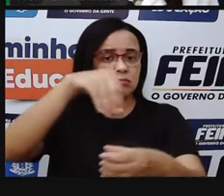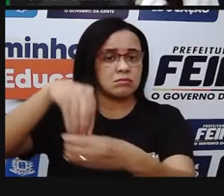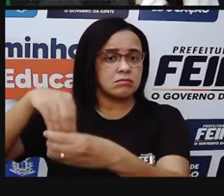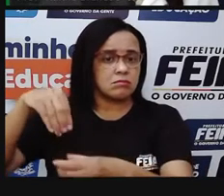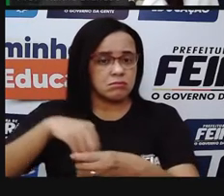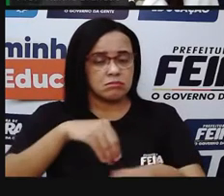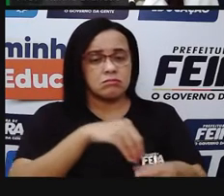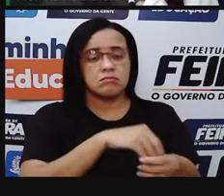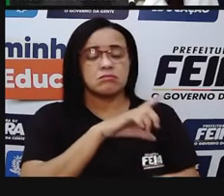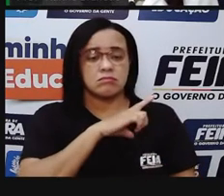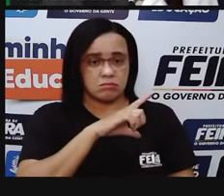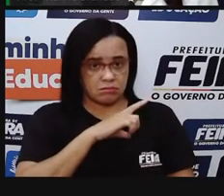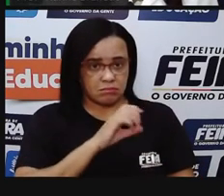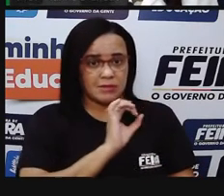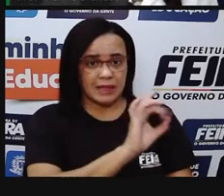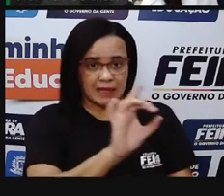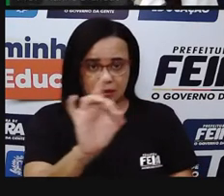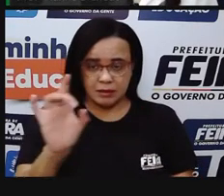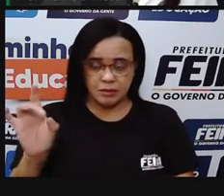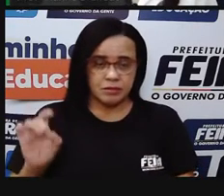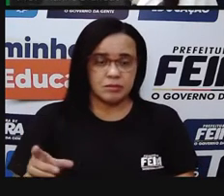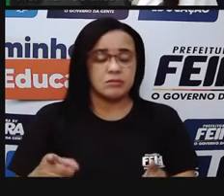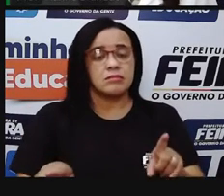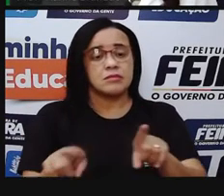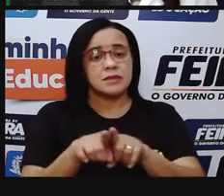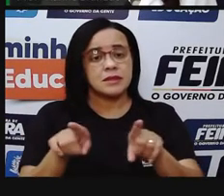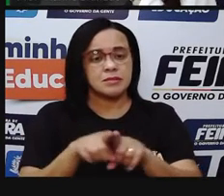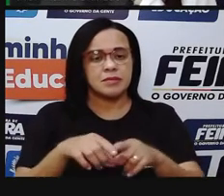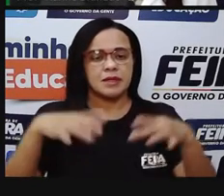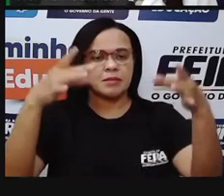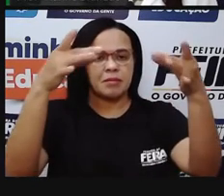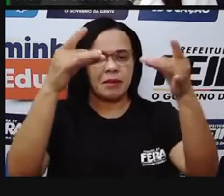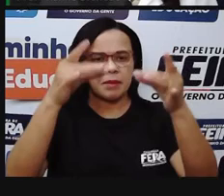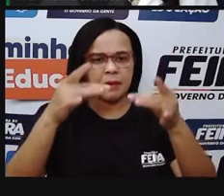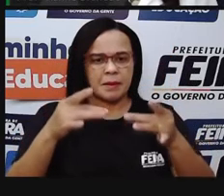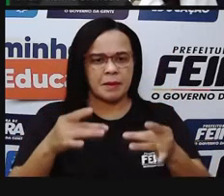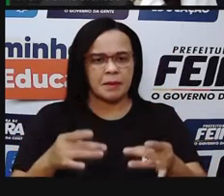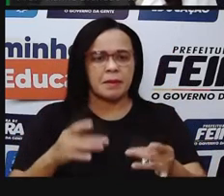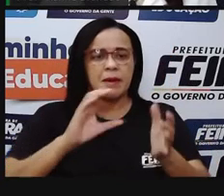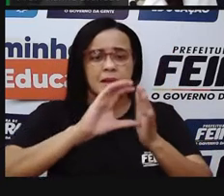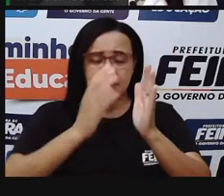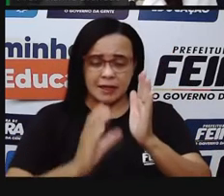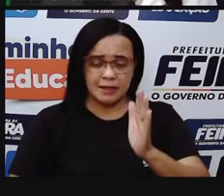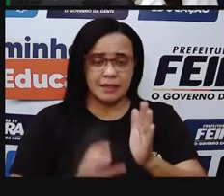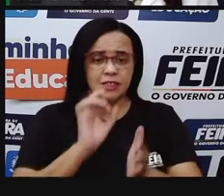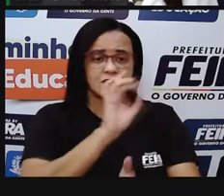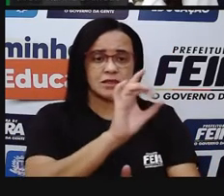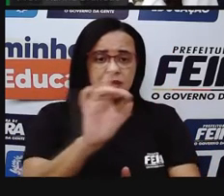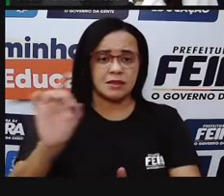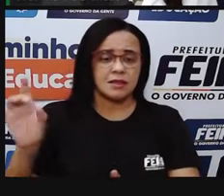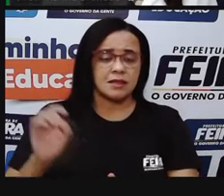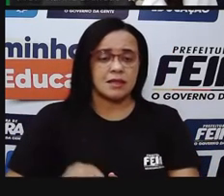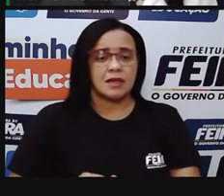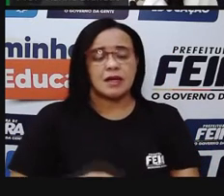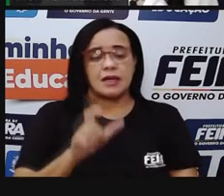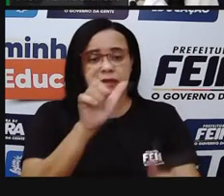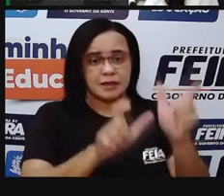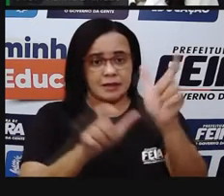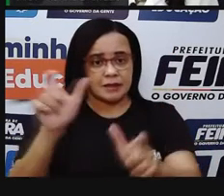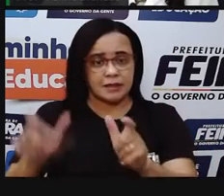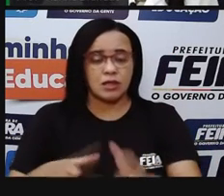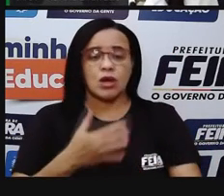Segundo, descrever características de seres vivos, tamanho, forma, cor, fase da